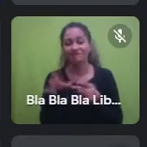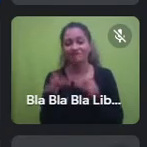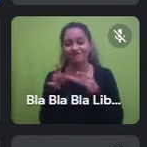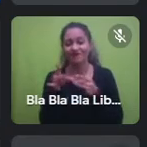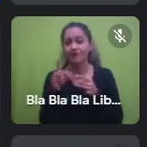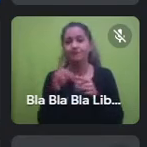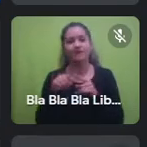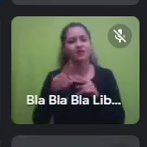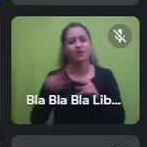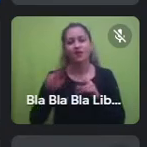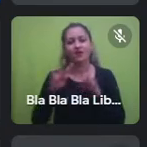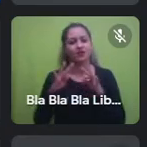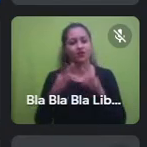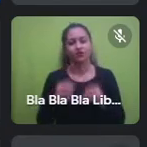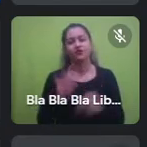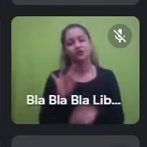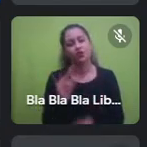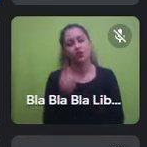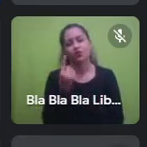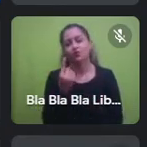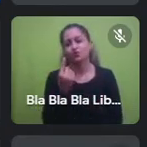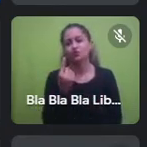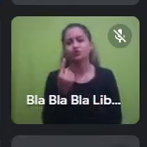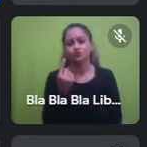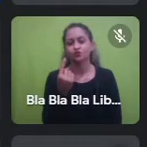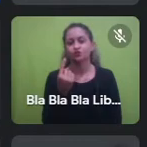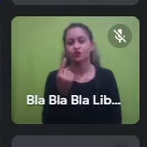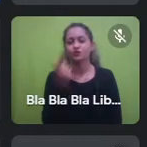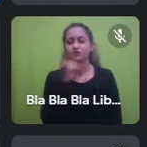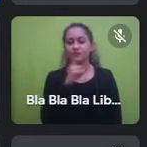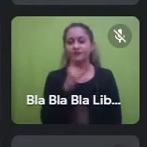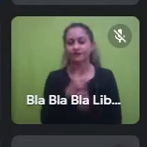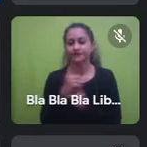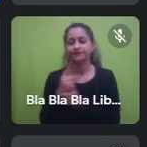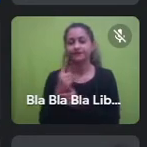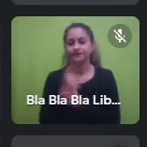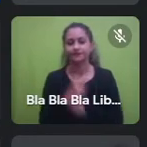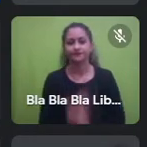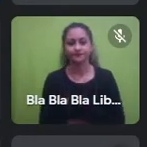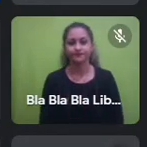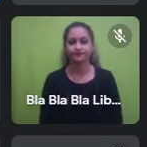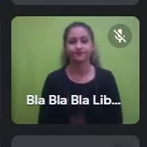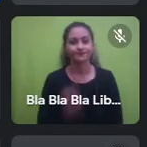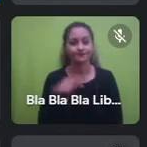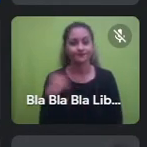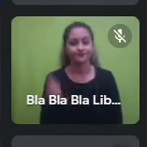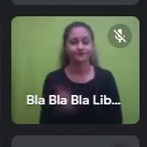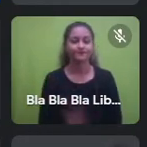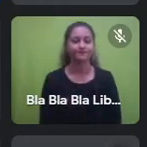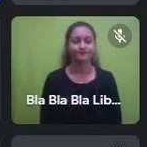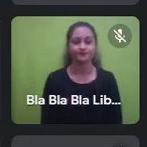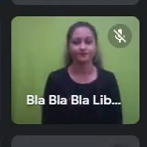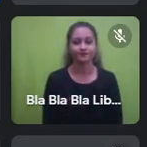todas, não, viu? Isso aqui foi só um indivíduo entre os 9 que nós encontramos com parasitismo. Próximo.